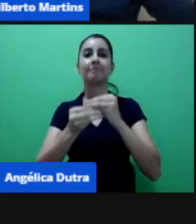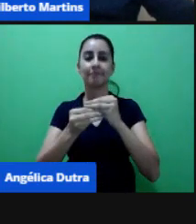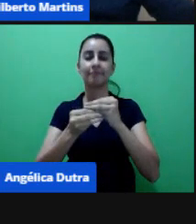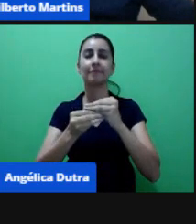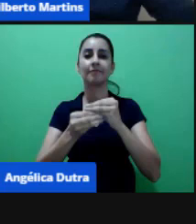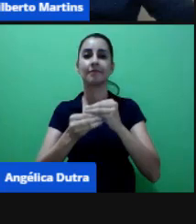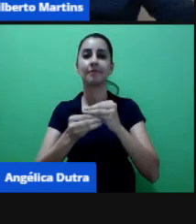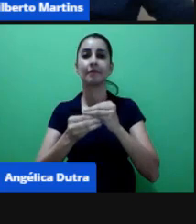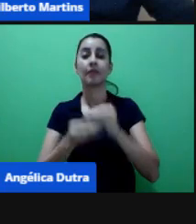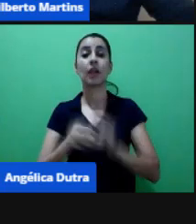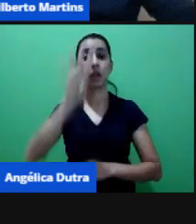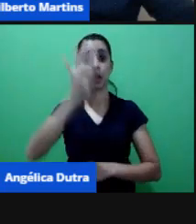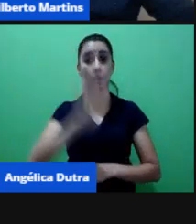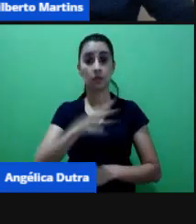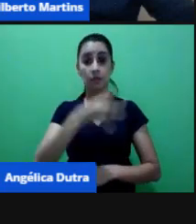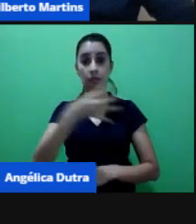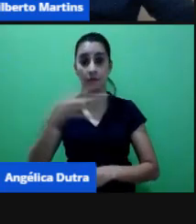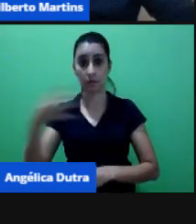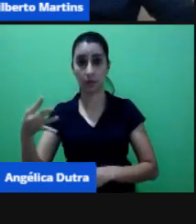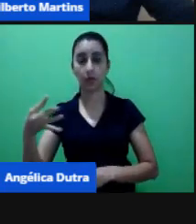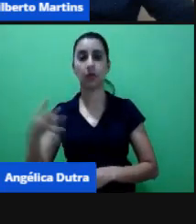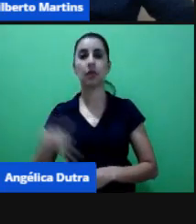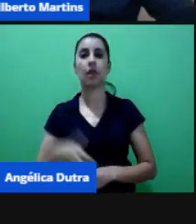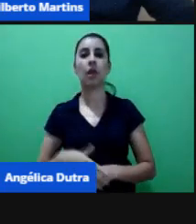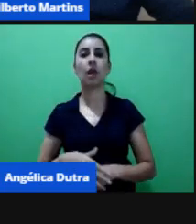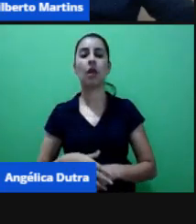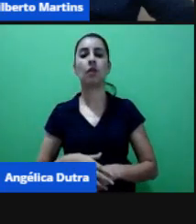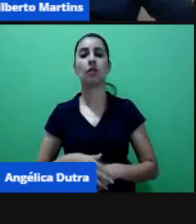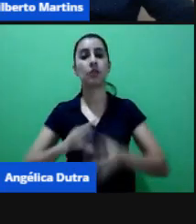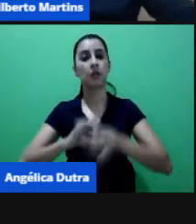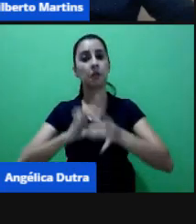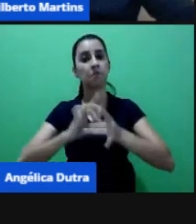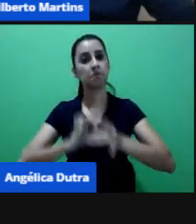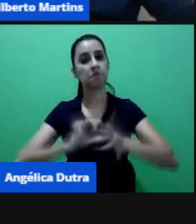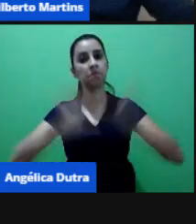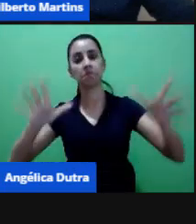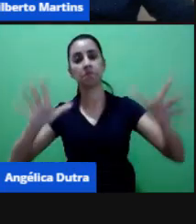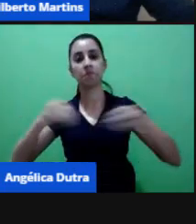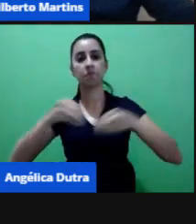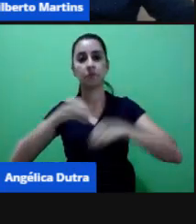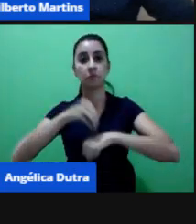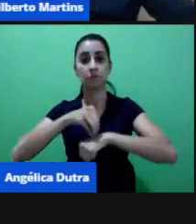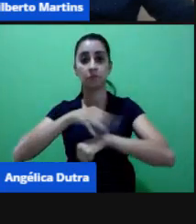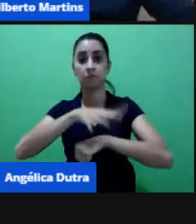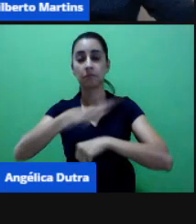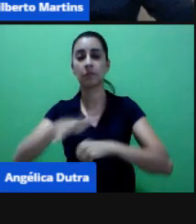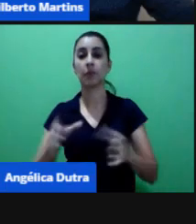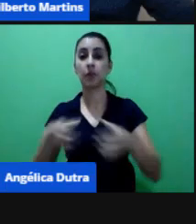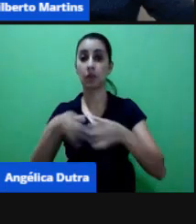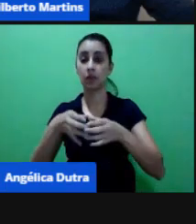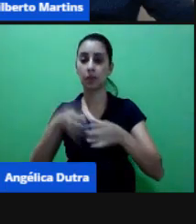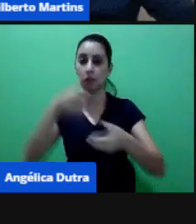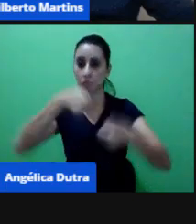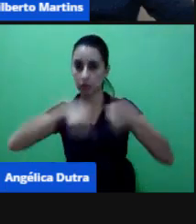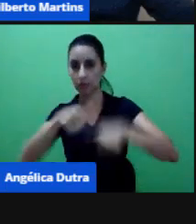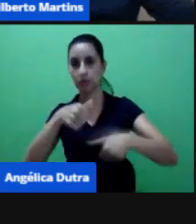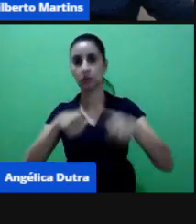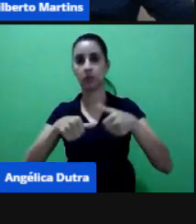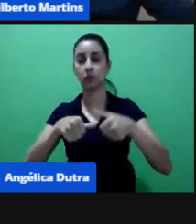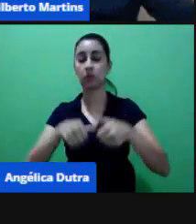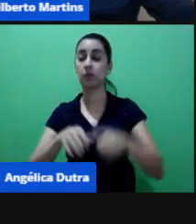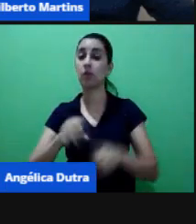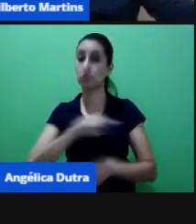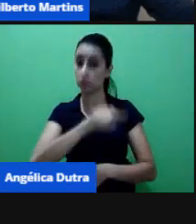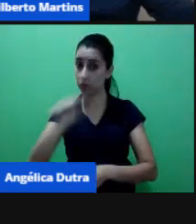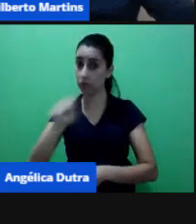essa planilha Sim. será disponibilizada pela equipe de avaliação, tá certo? Então, vocês, professores,